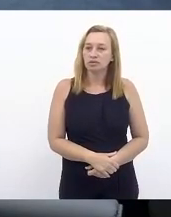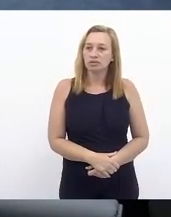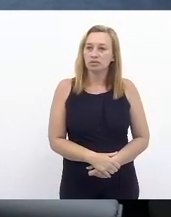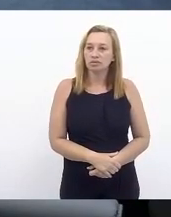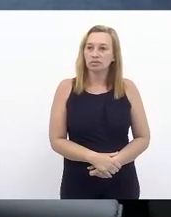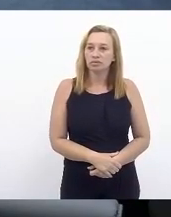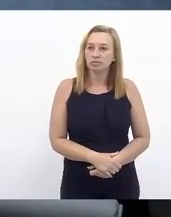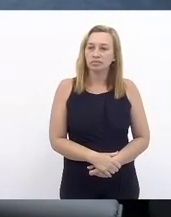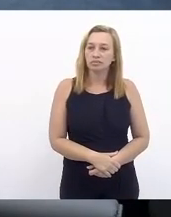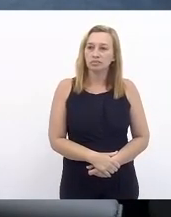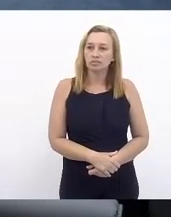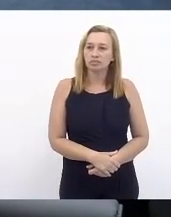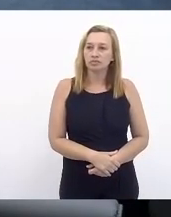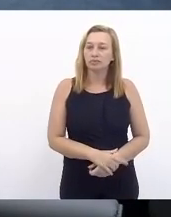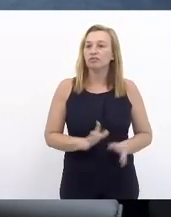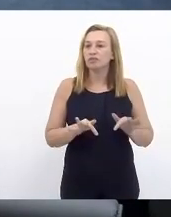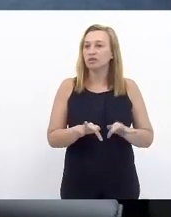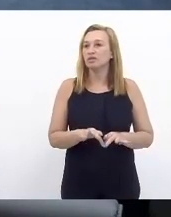Assim que terminar, eu vou para lá.